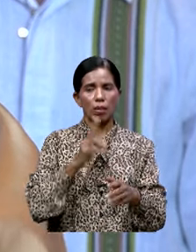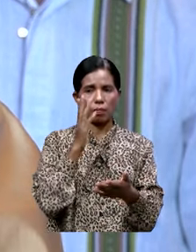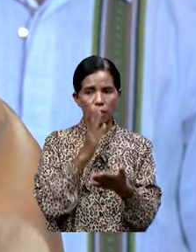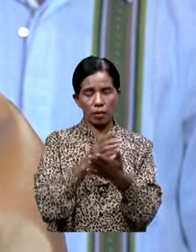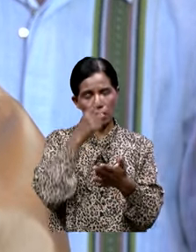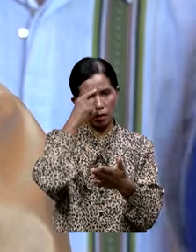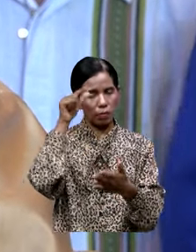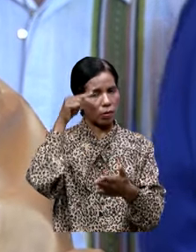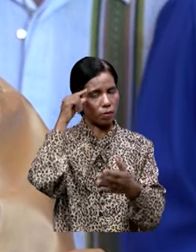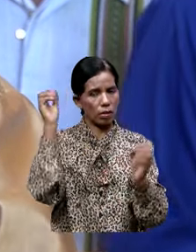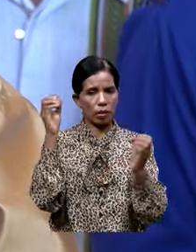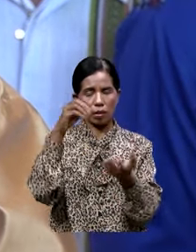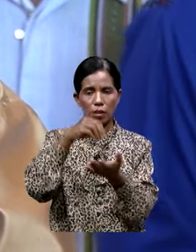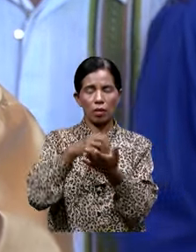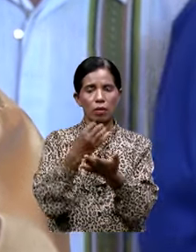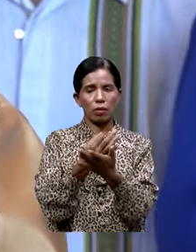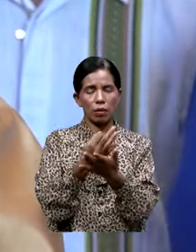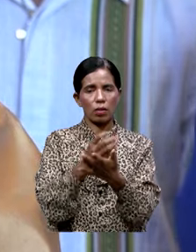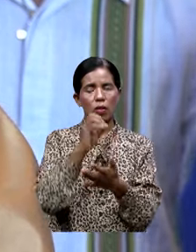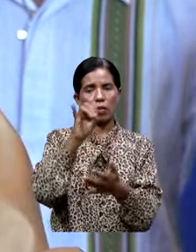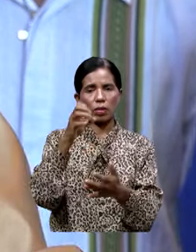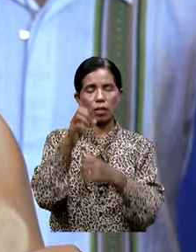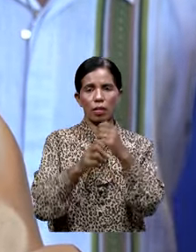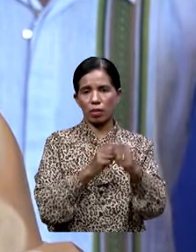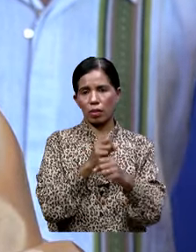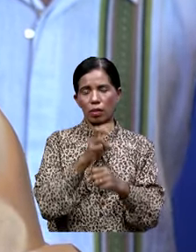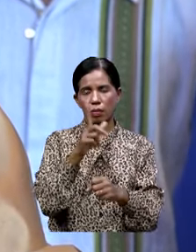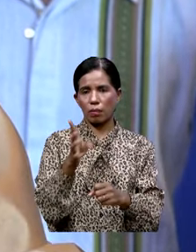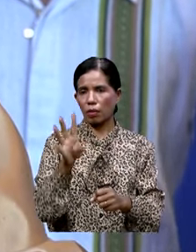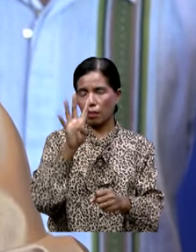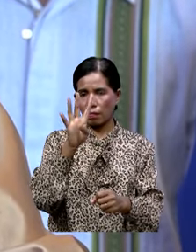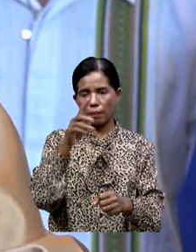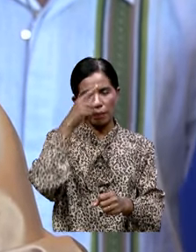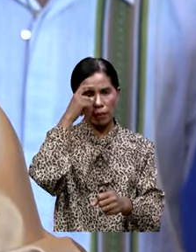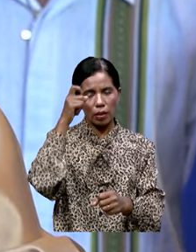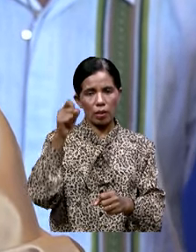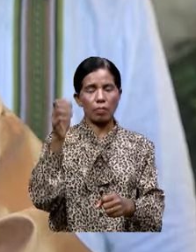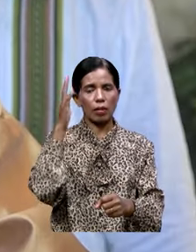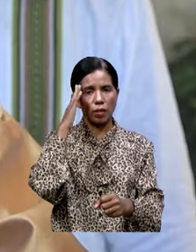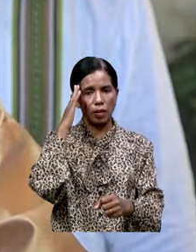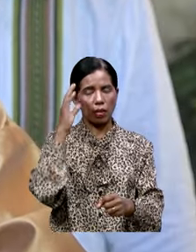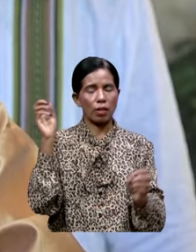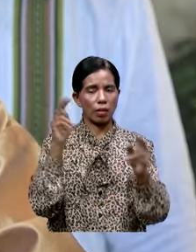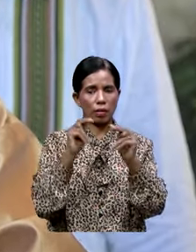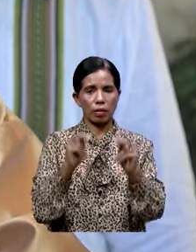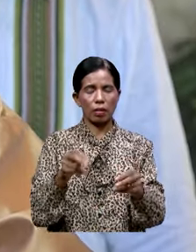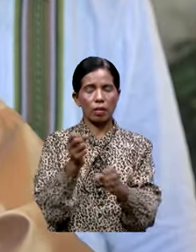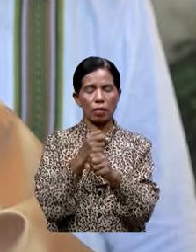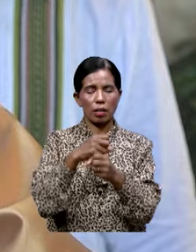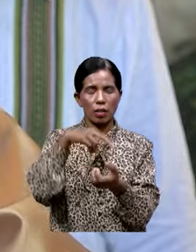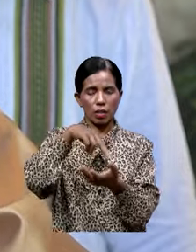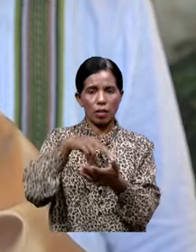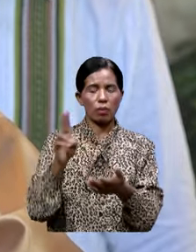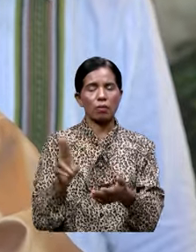também o governo lá prevê orçamento e orçamento geral do Estado de Narim, Rua Lensinado, também considera lá necessário atuar a universidade